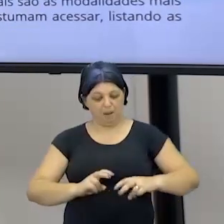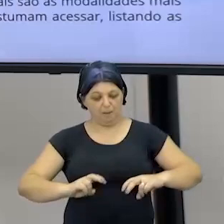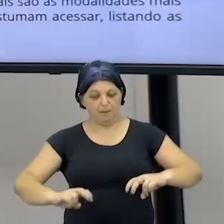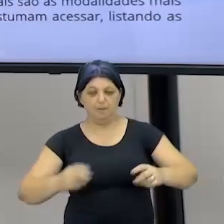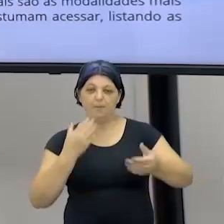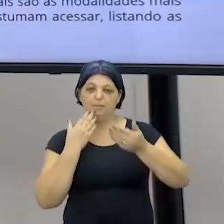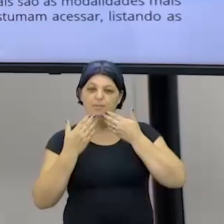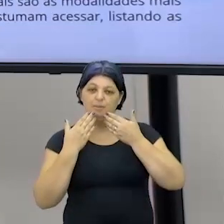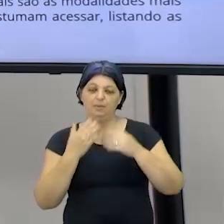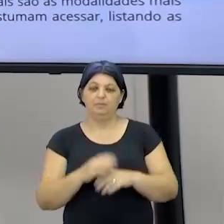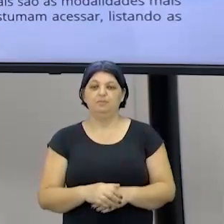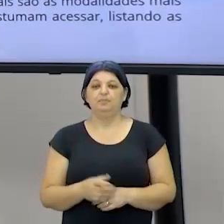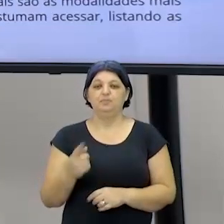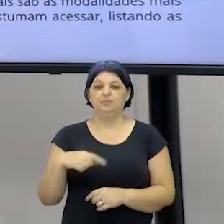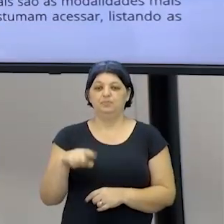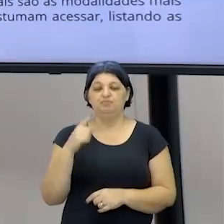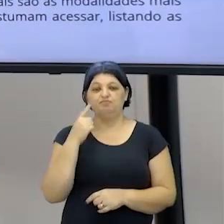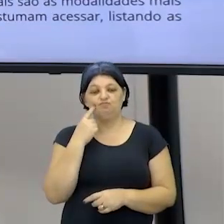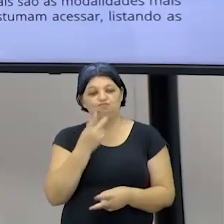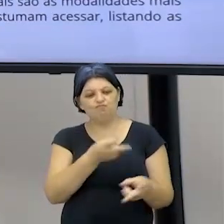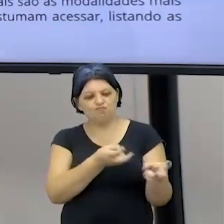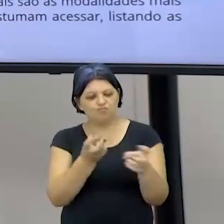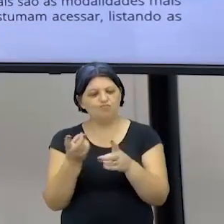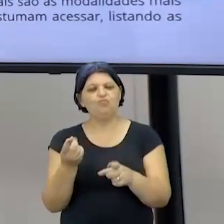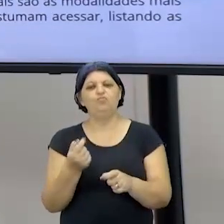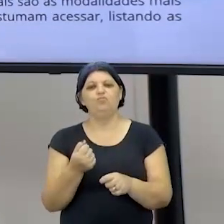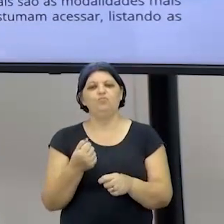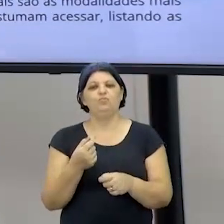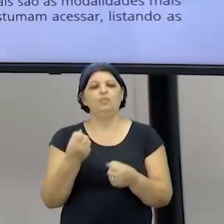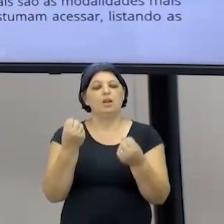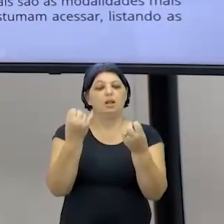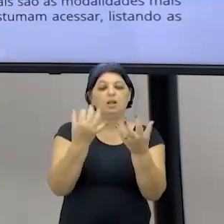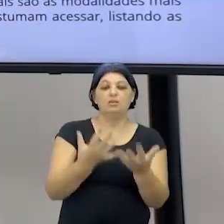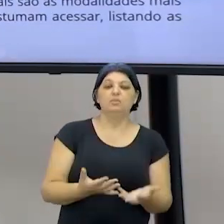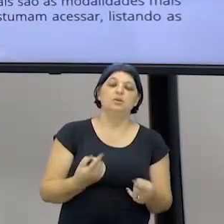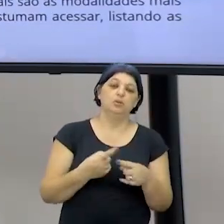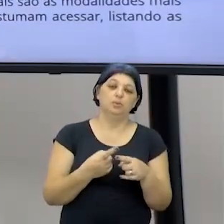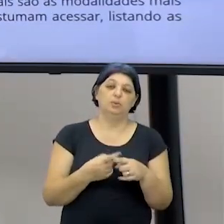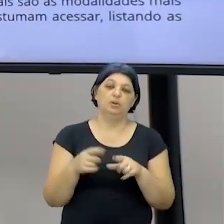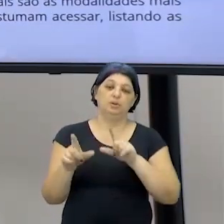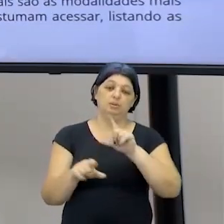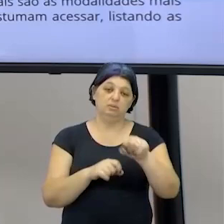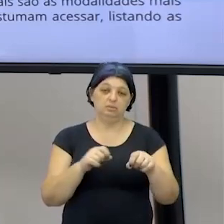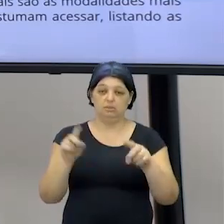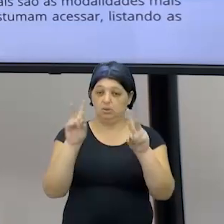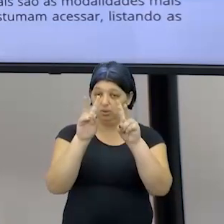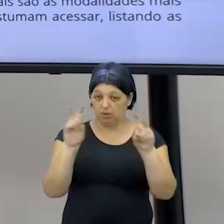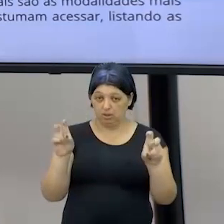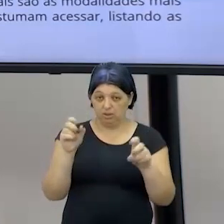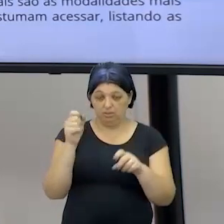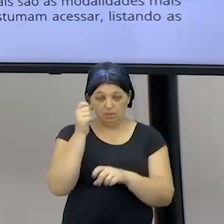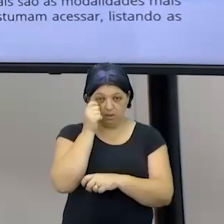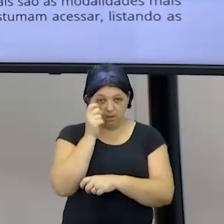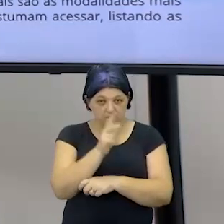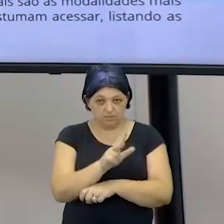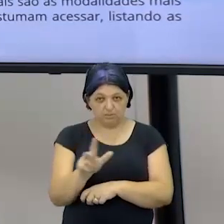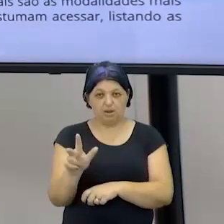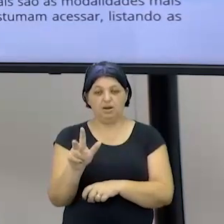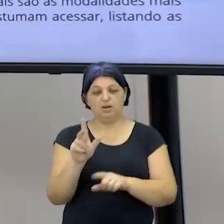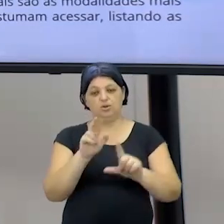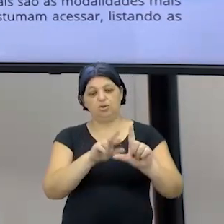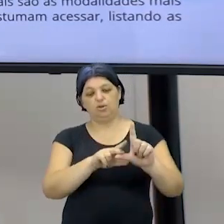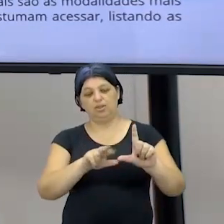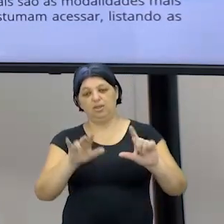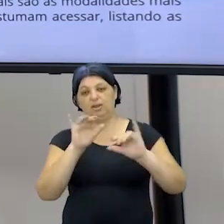e já ouvindo de vocês o porquê você escolheu Se Liga na Mídia, por que você se